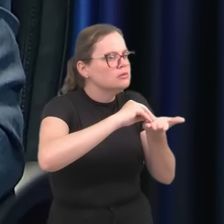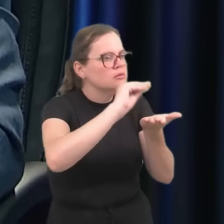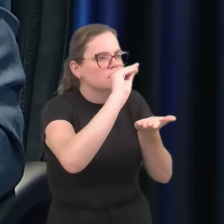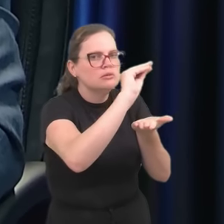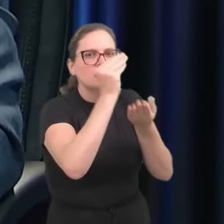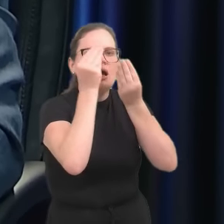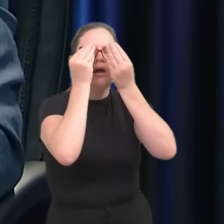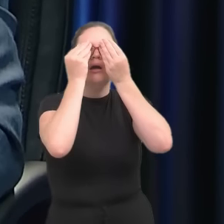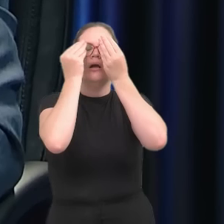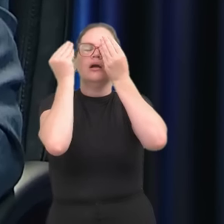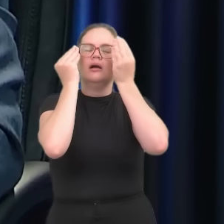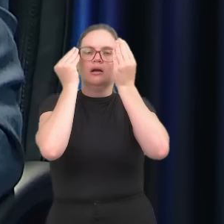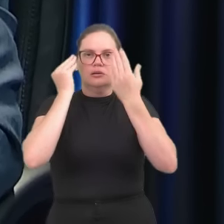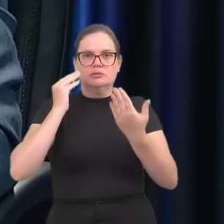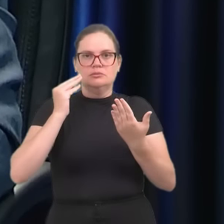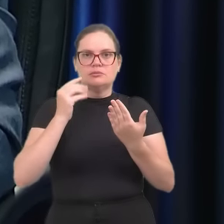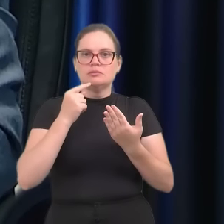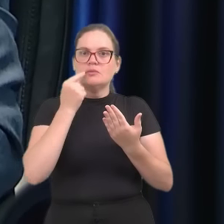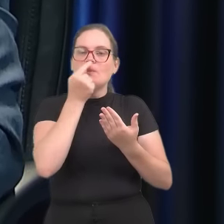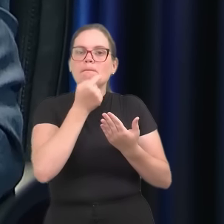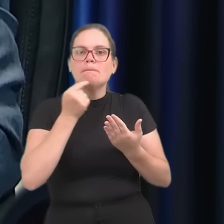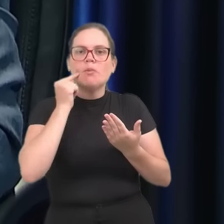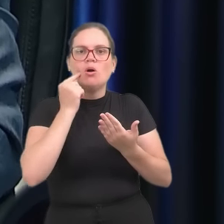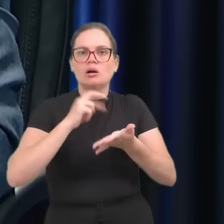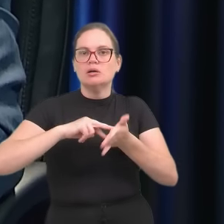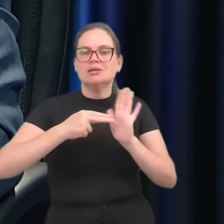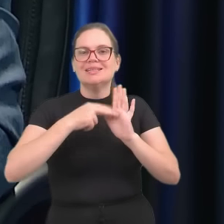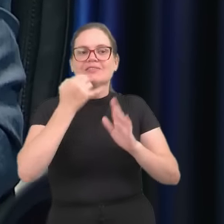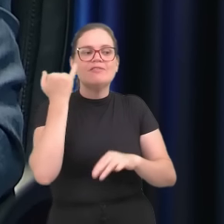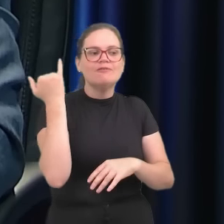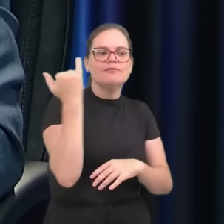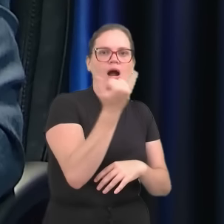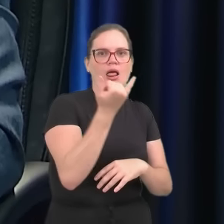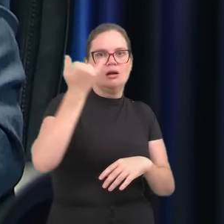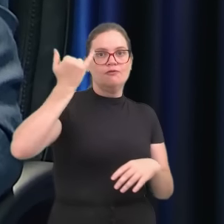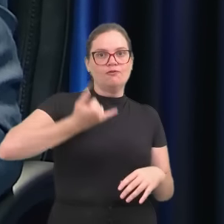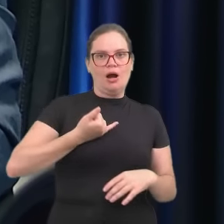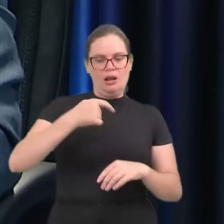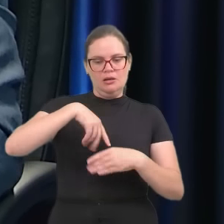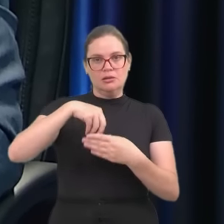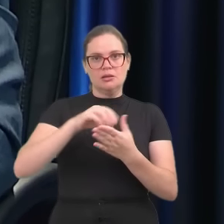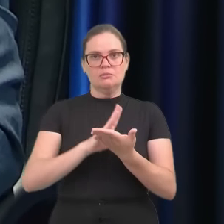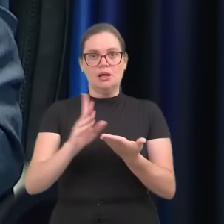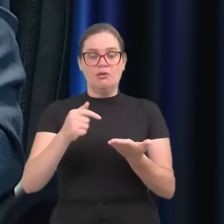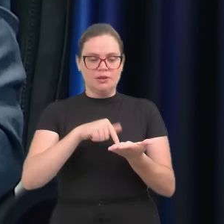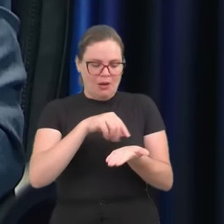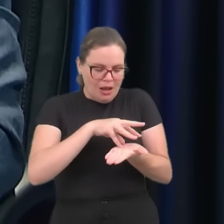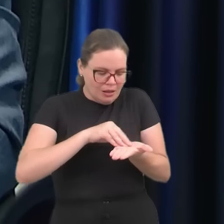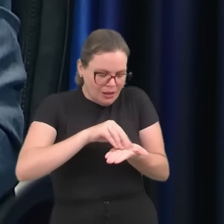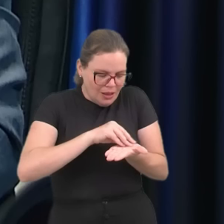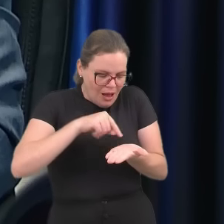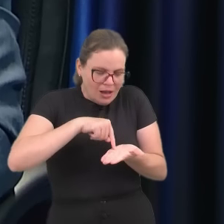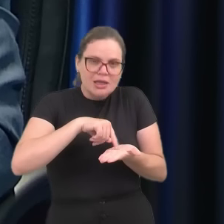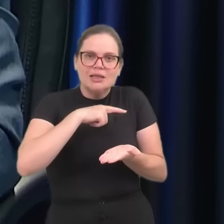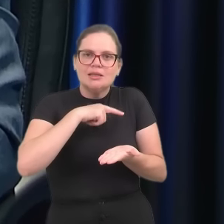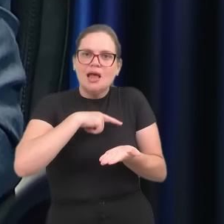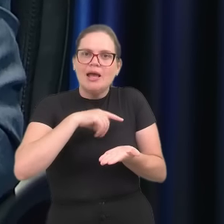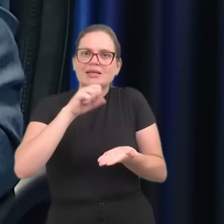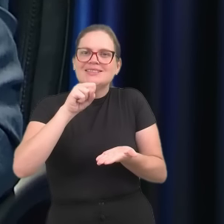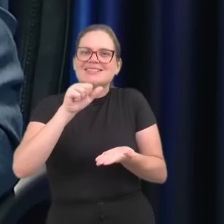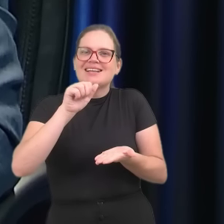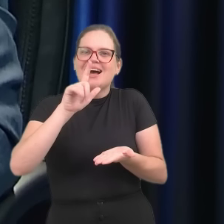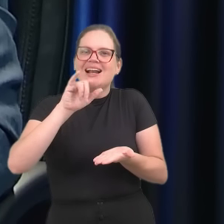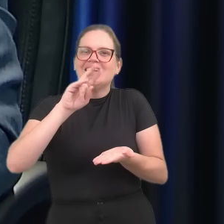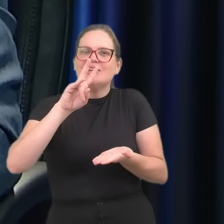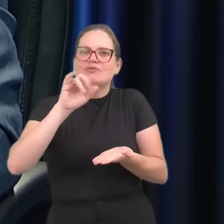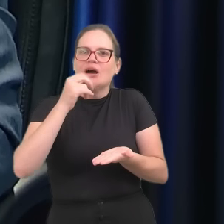é tipo do homem. O homem foi formado do pó da terra, né? Então, aquela terra, aquele barro, continha o quê? A